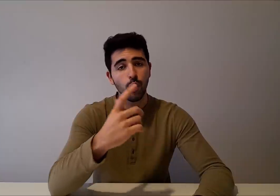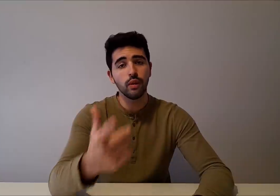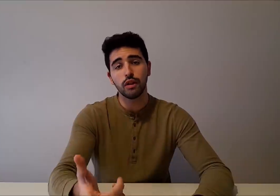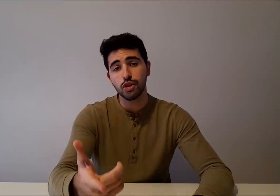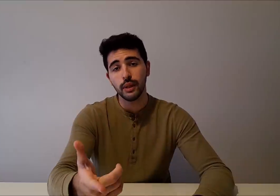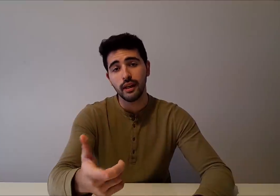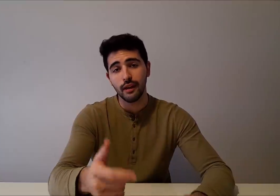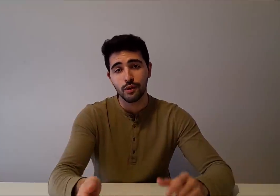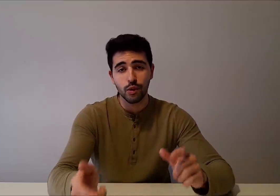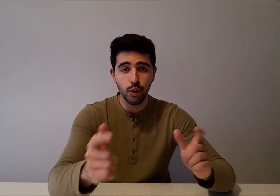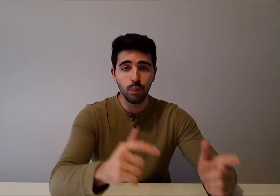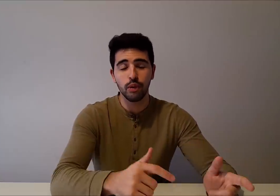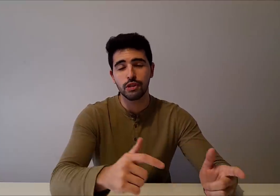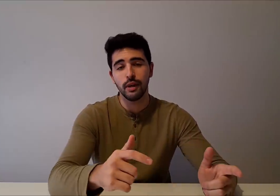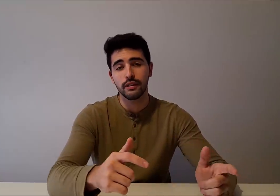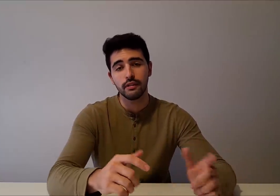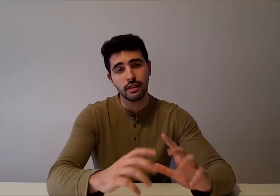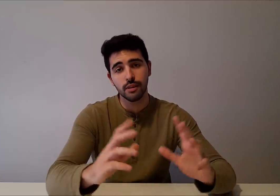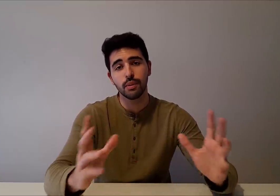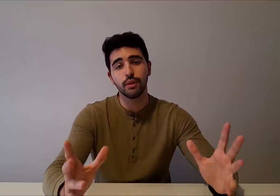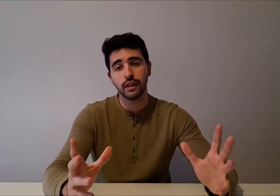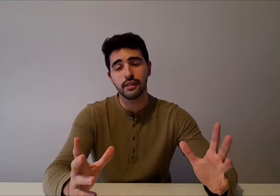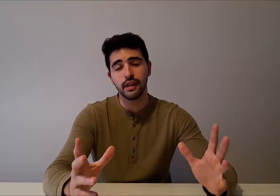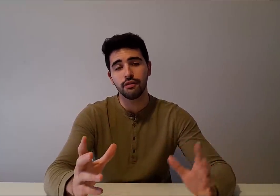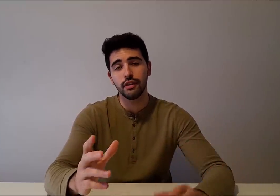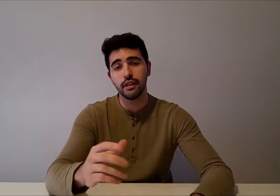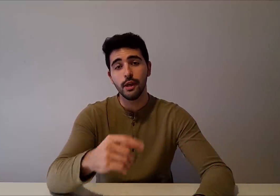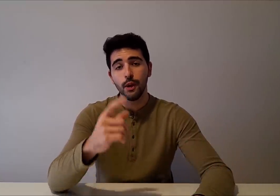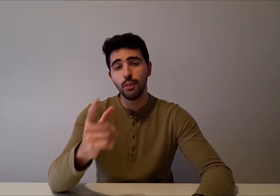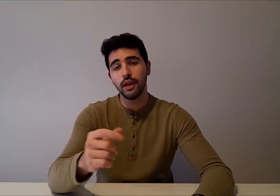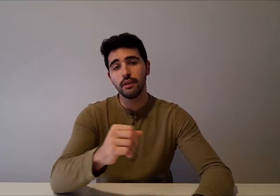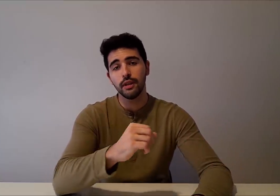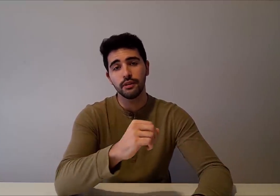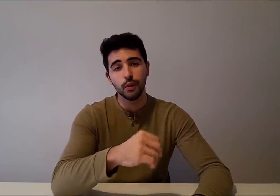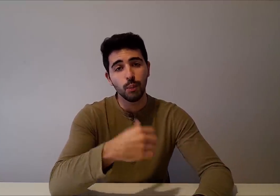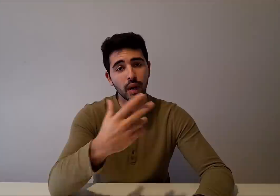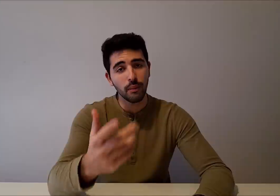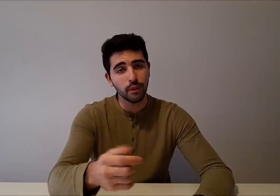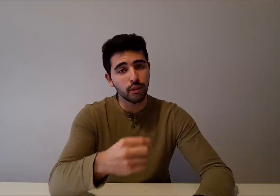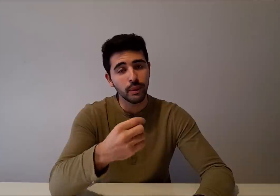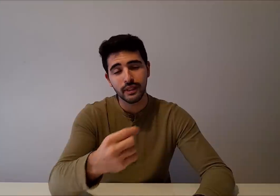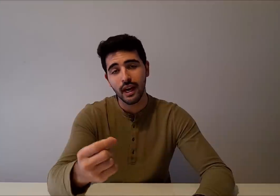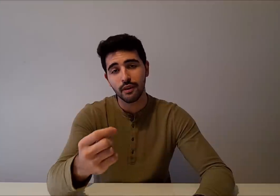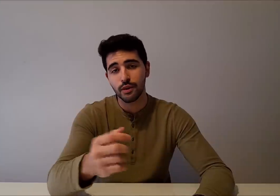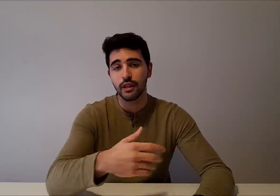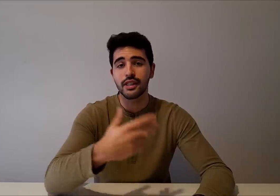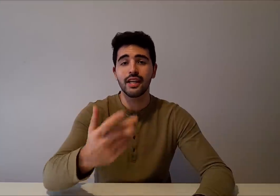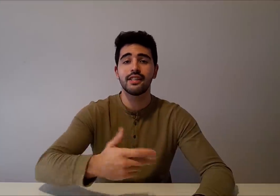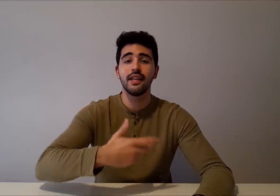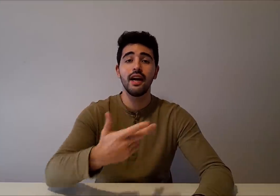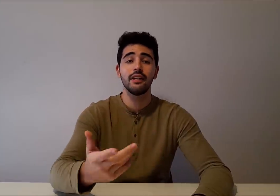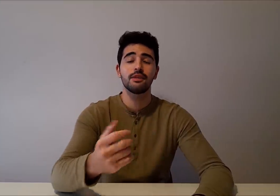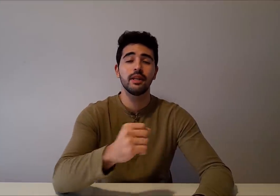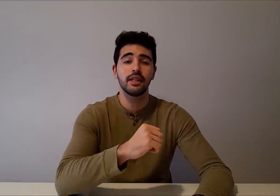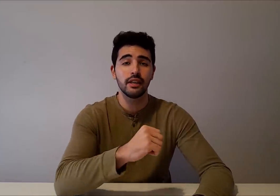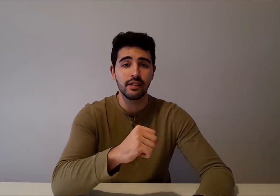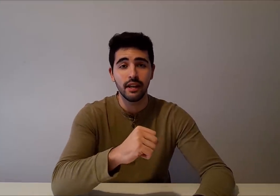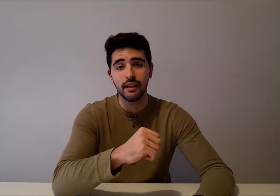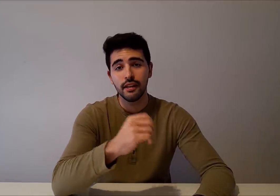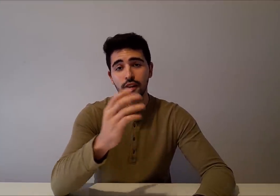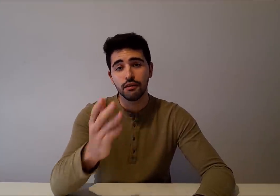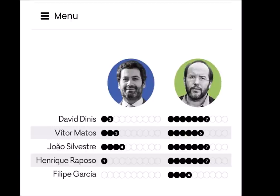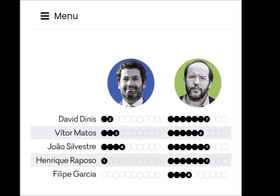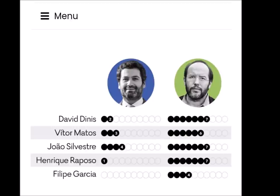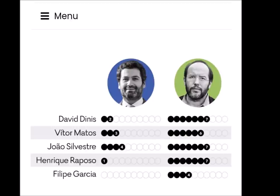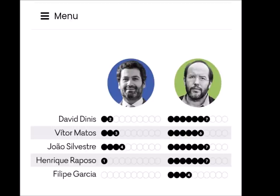debate quando está os comentários no pós debate é sempre muito engraçado de ver nomeadamente o prémio do documentários neste caso de análises mais